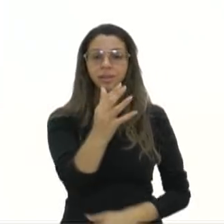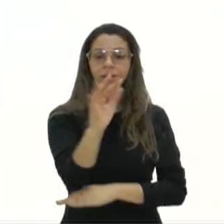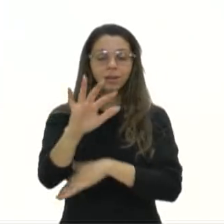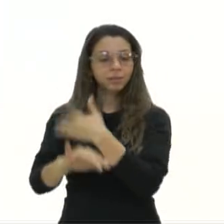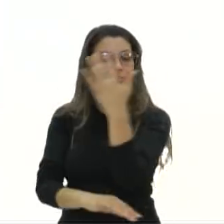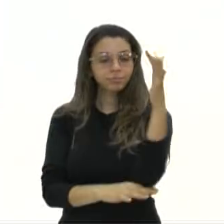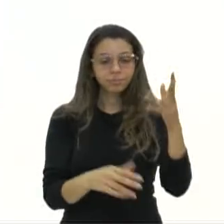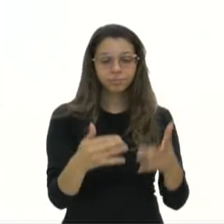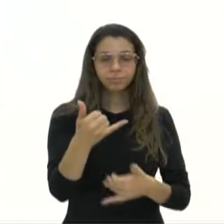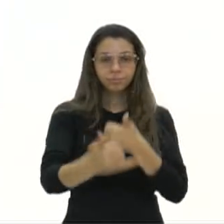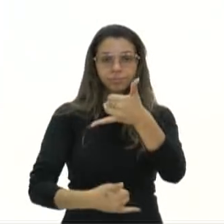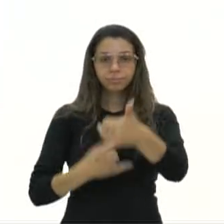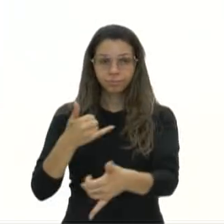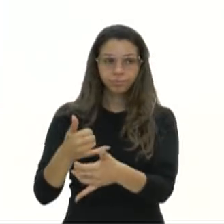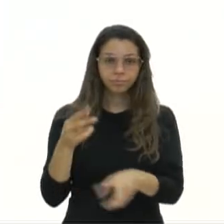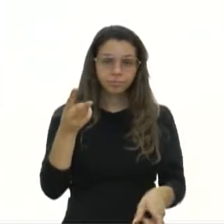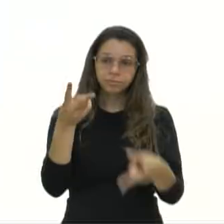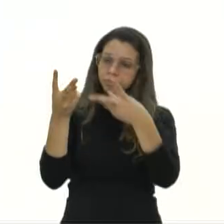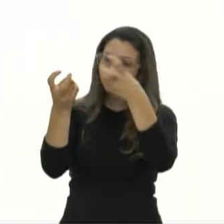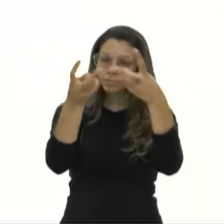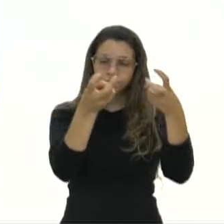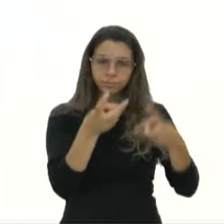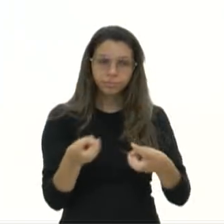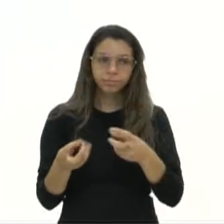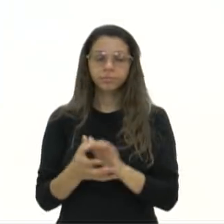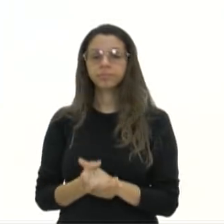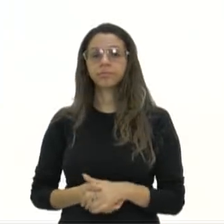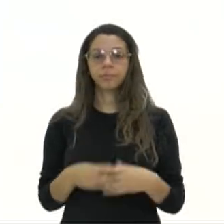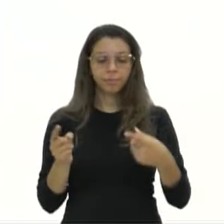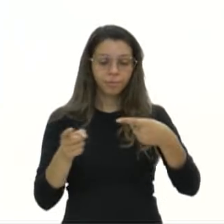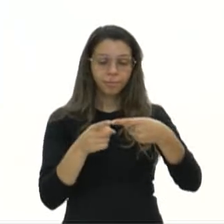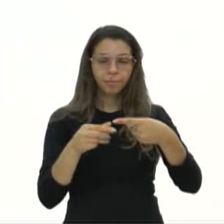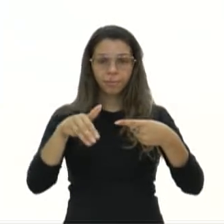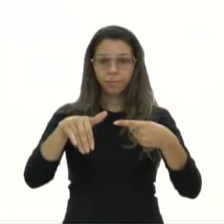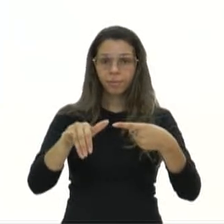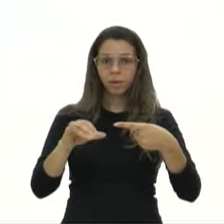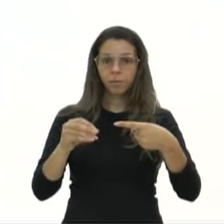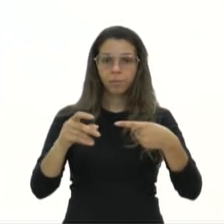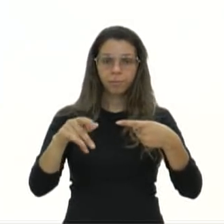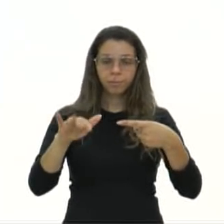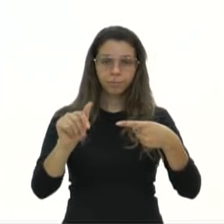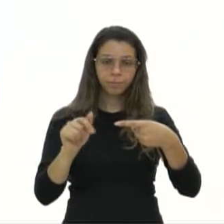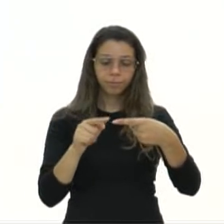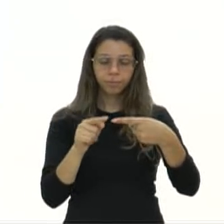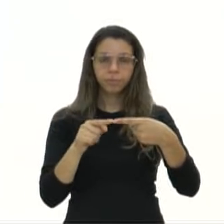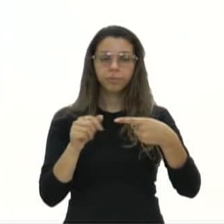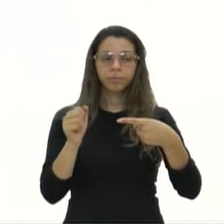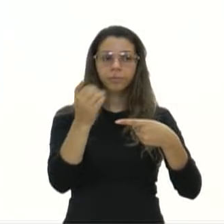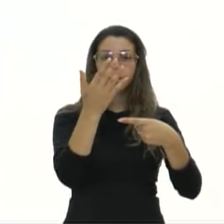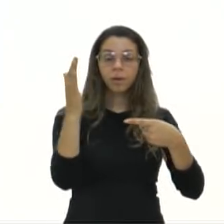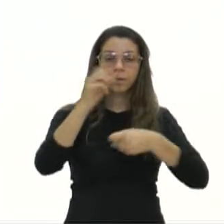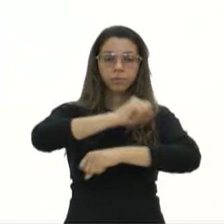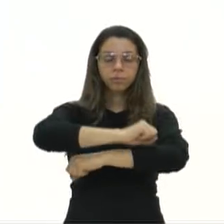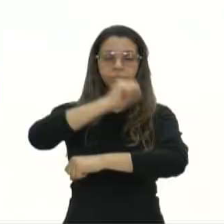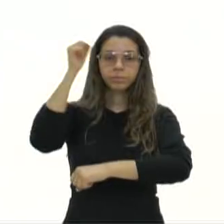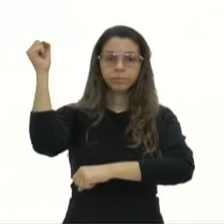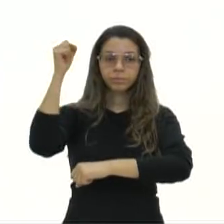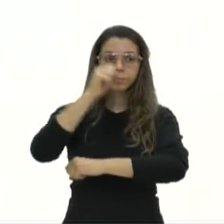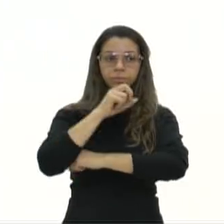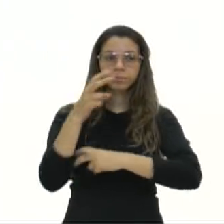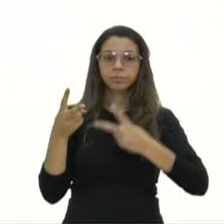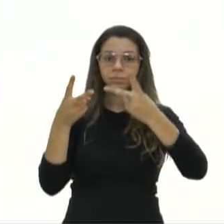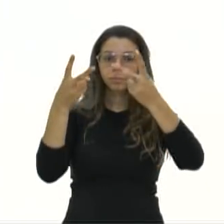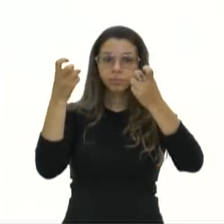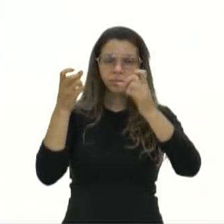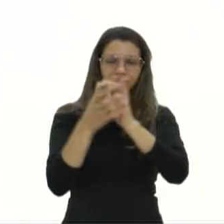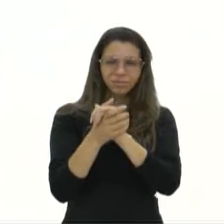no parquinho. Eu observo as imagens. Vamos ver a primeira da miopia? Olhem lá na janela. Pela janela eu percebo